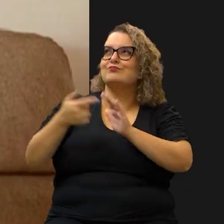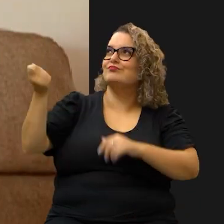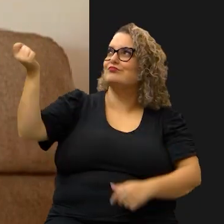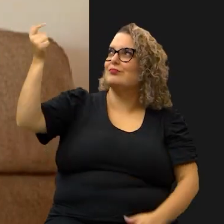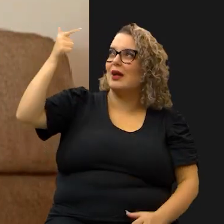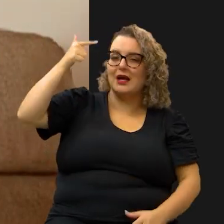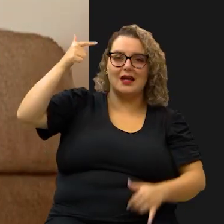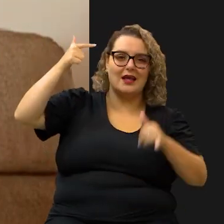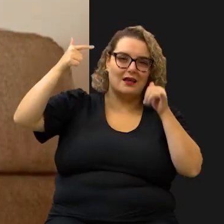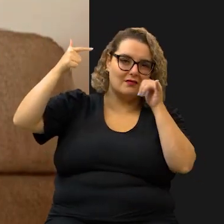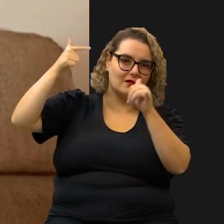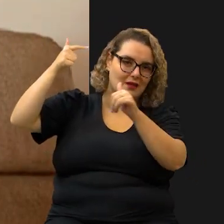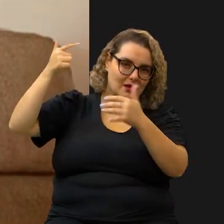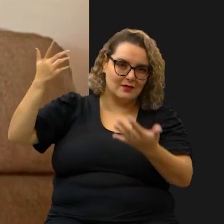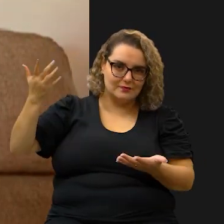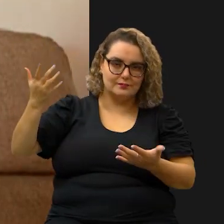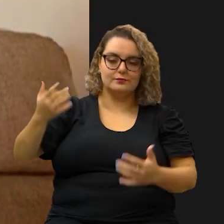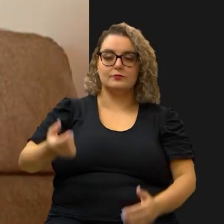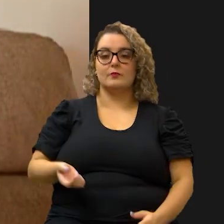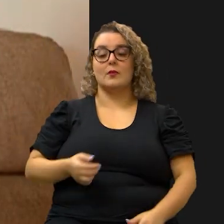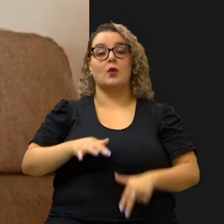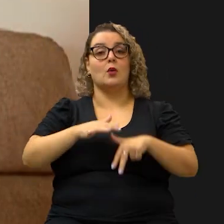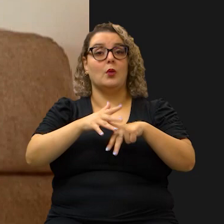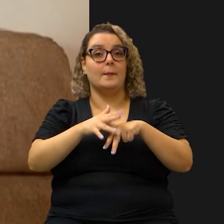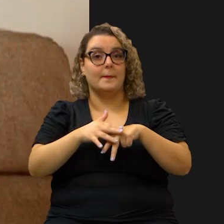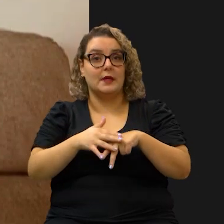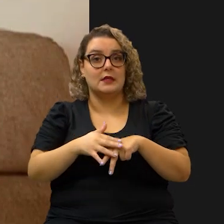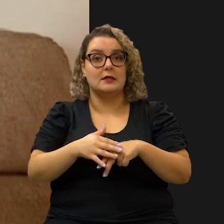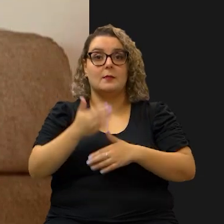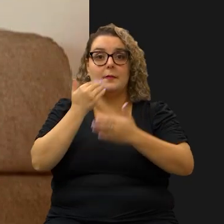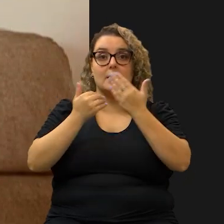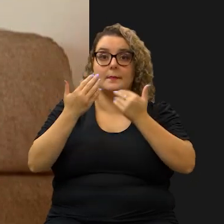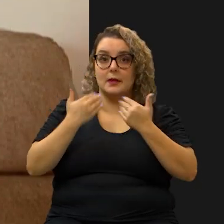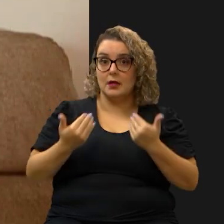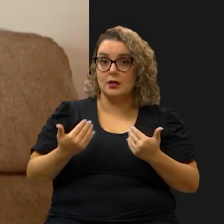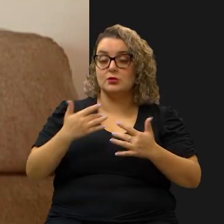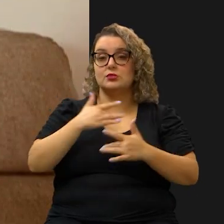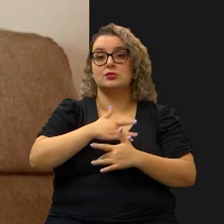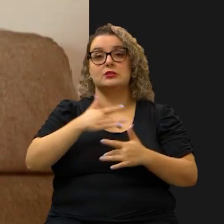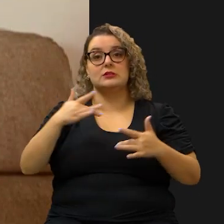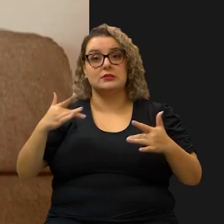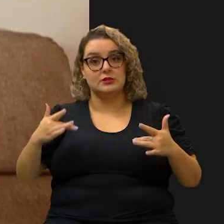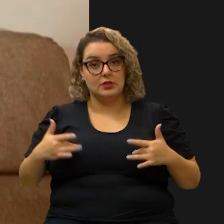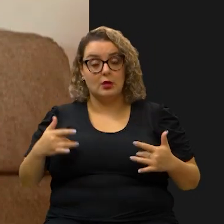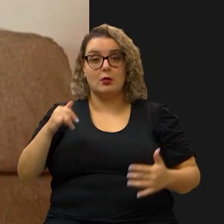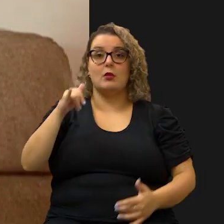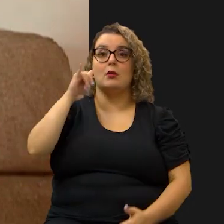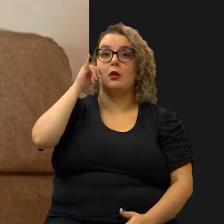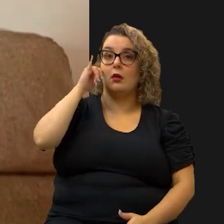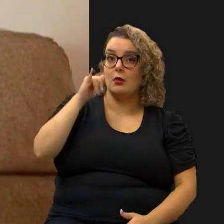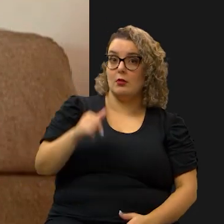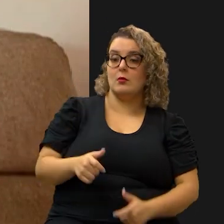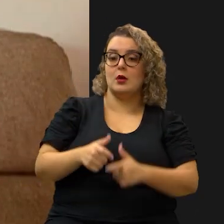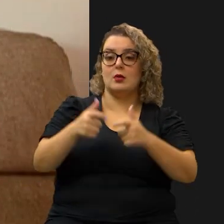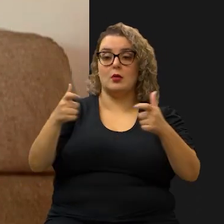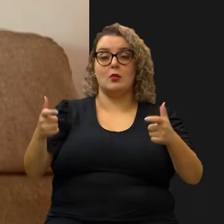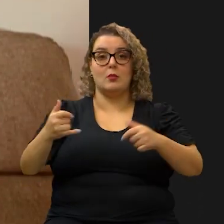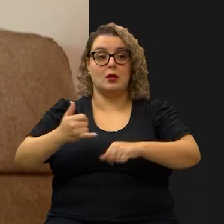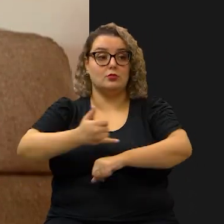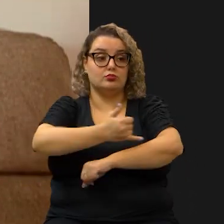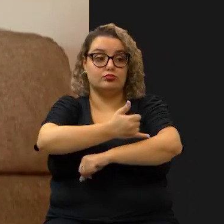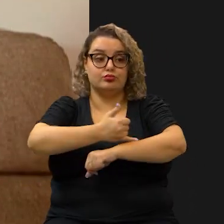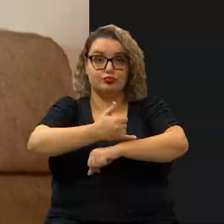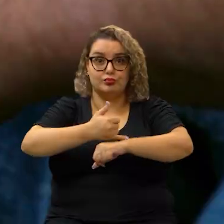exposição solar deve ser evitada. Um paciente que deve também se alimentar de forma saudável para evitar aumento